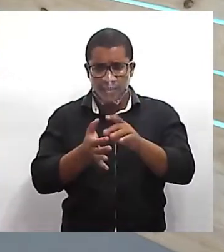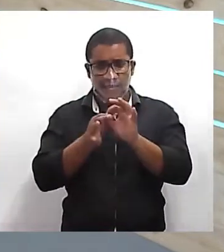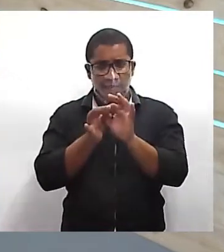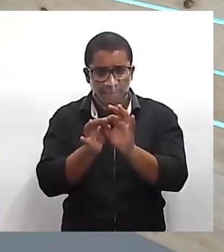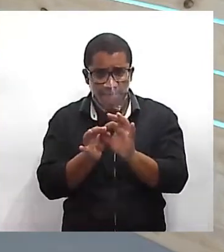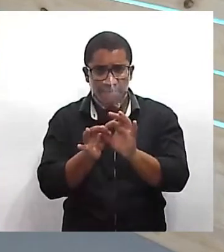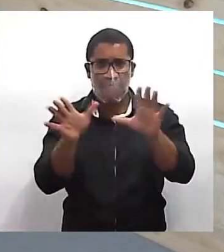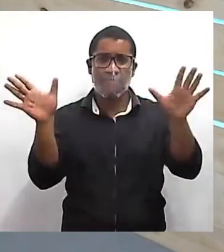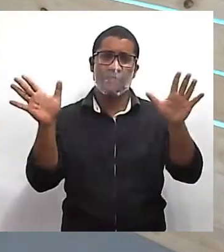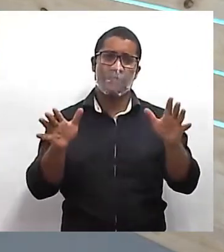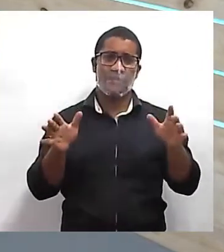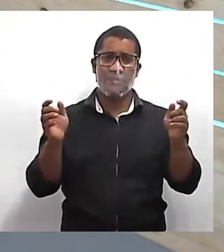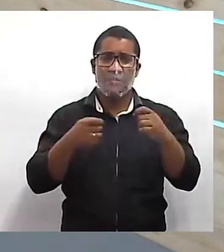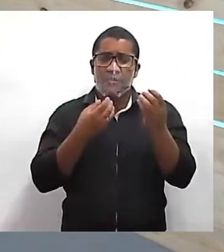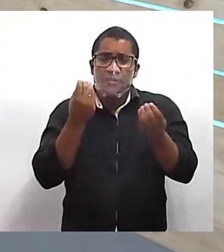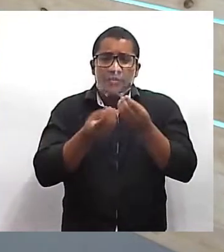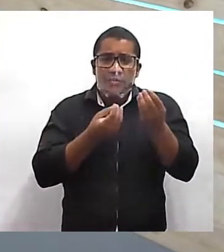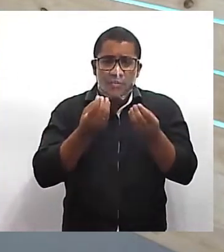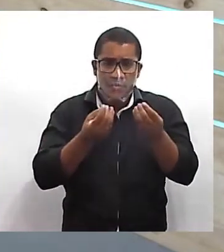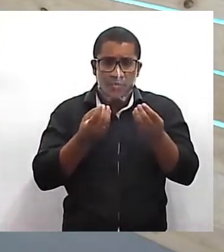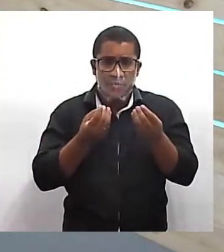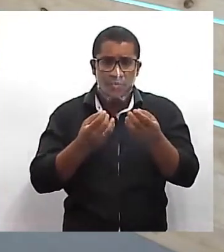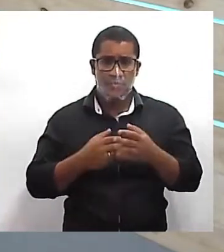ou emancipadora